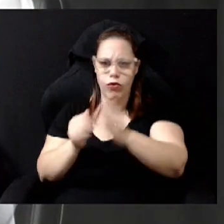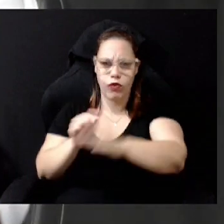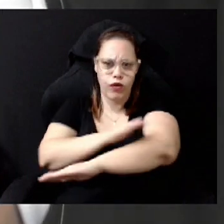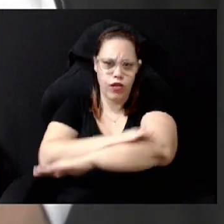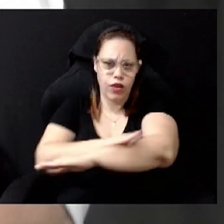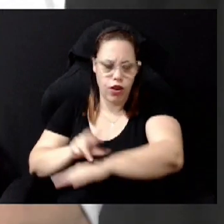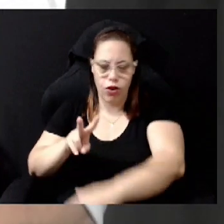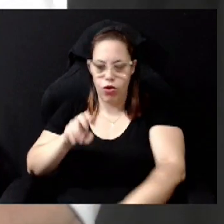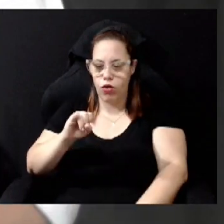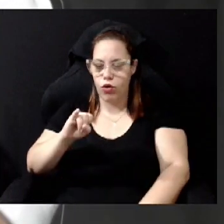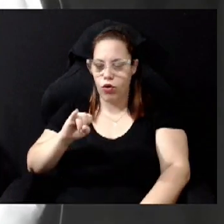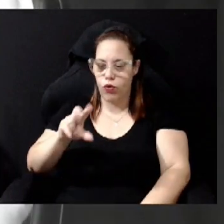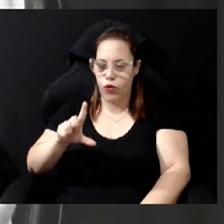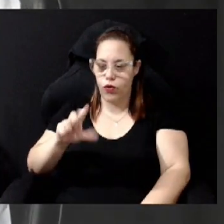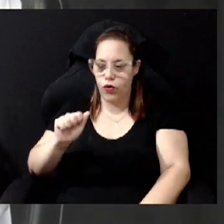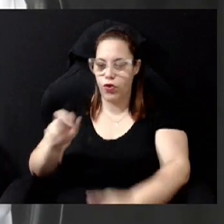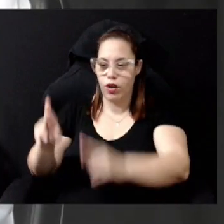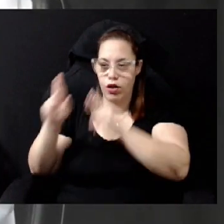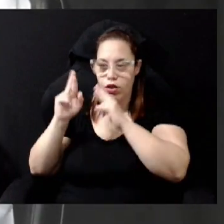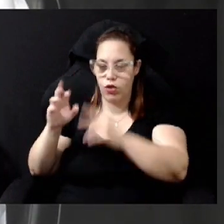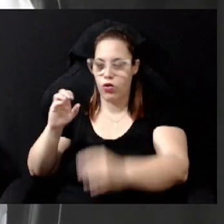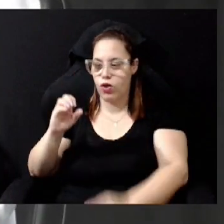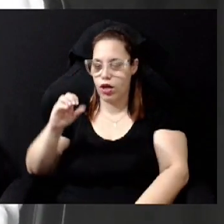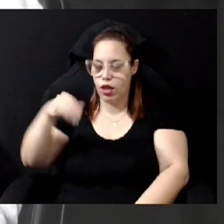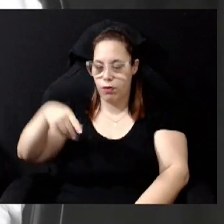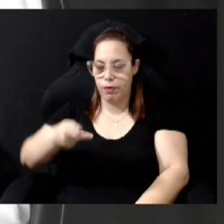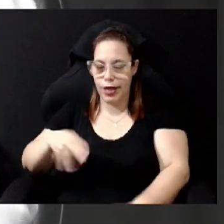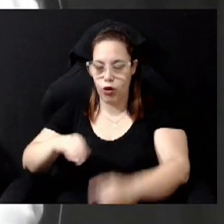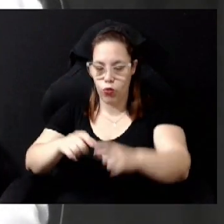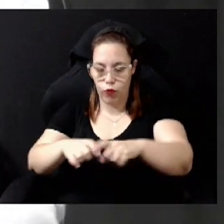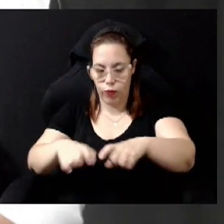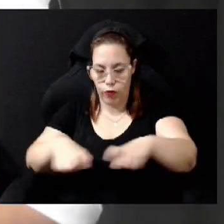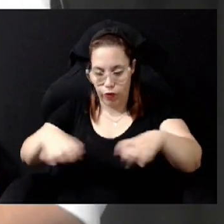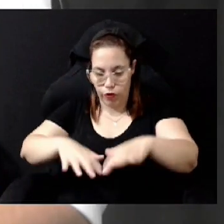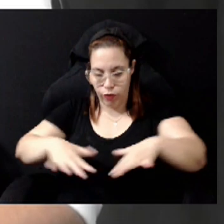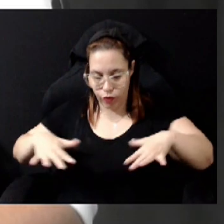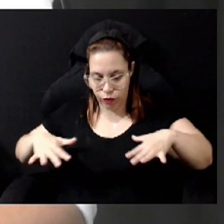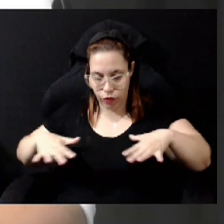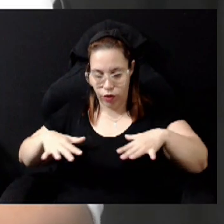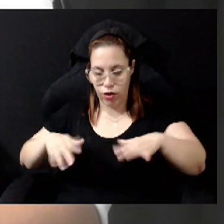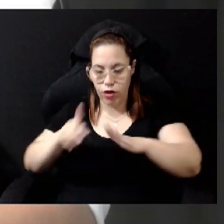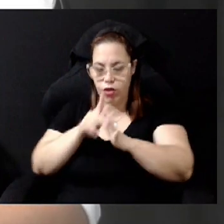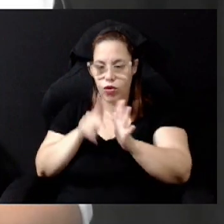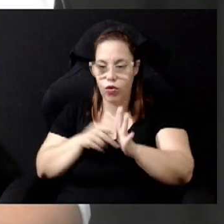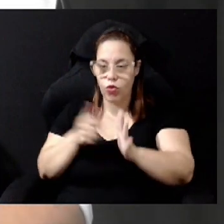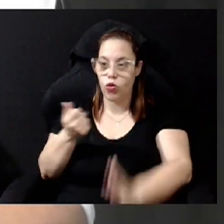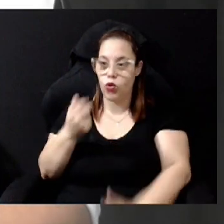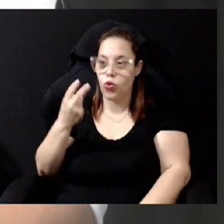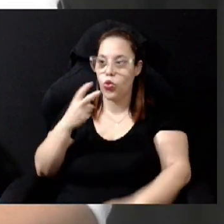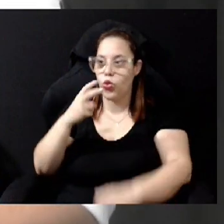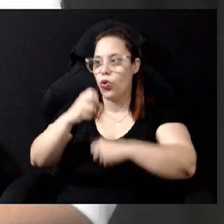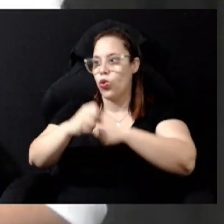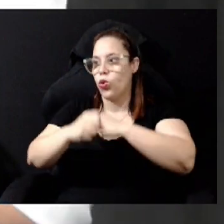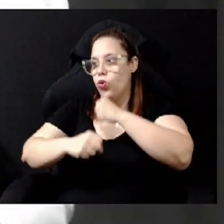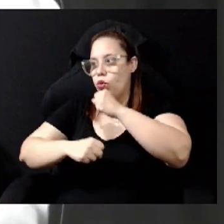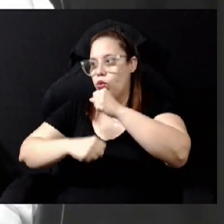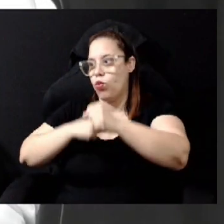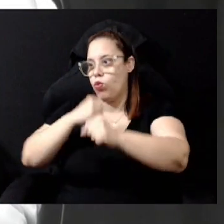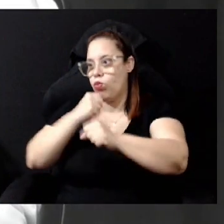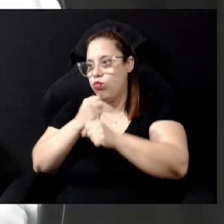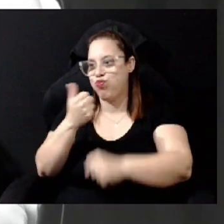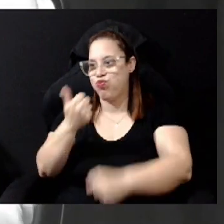o asfaltamento do Campinho. Só que, assim, era um projeto já de quase 12 anos que vinham, 16 anos que vinham